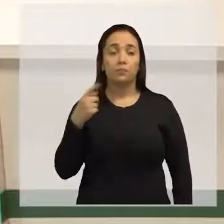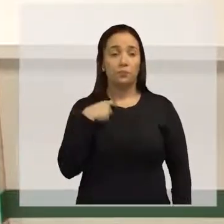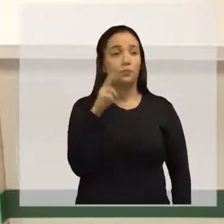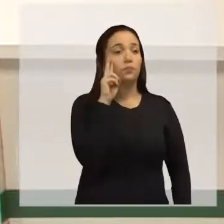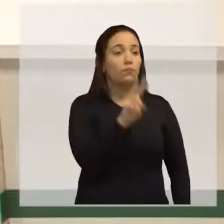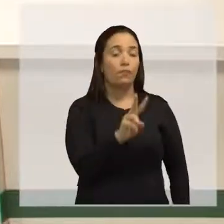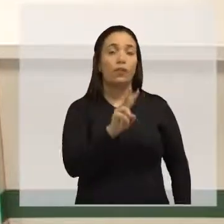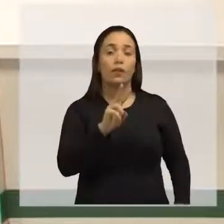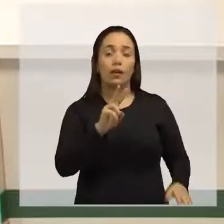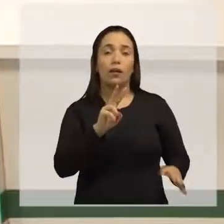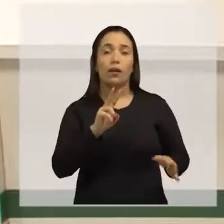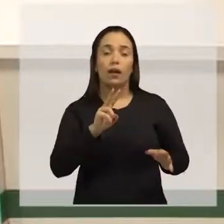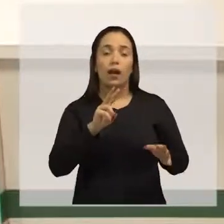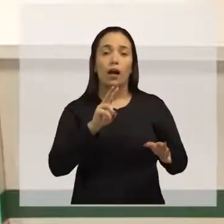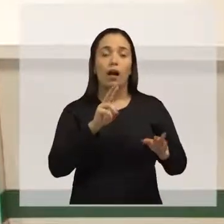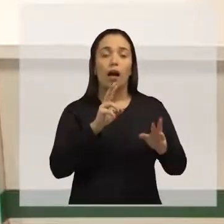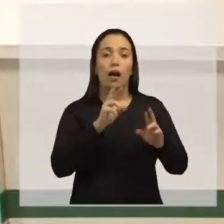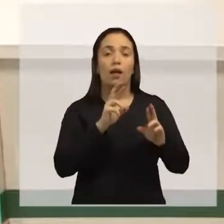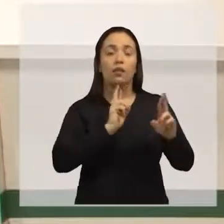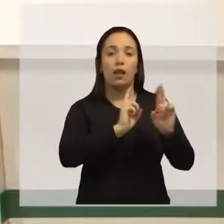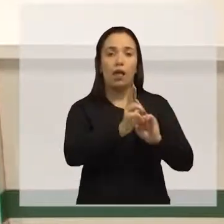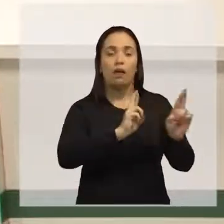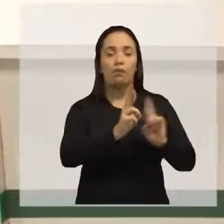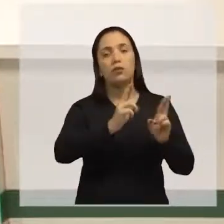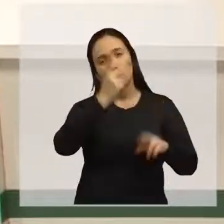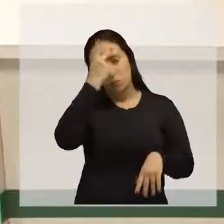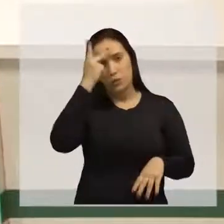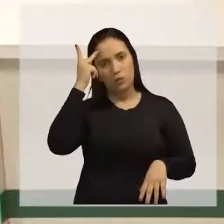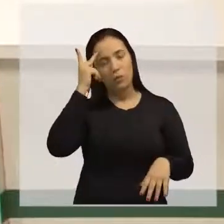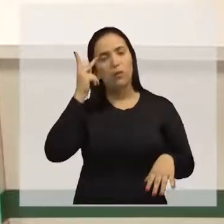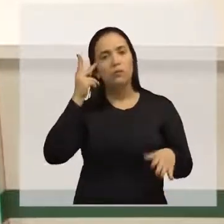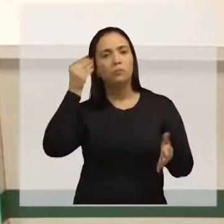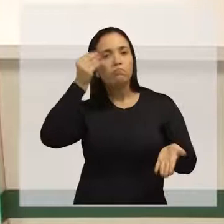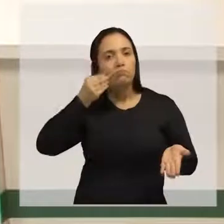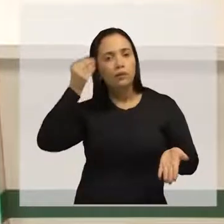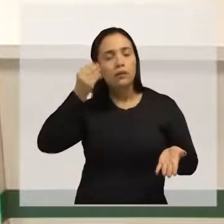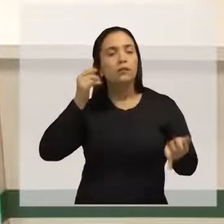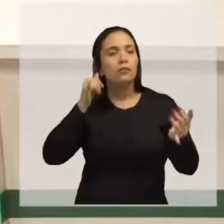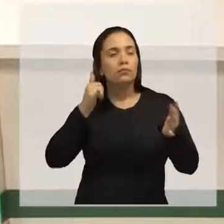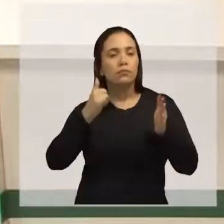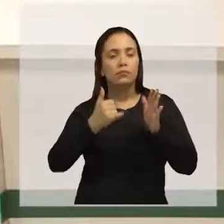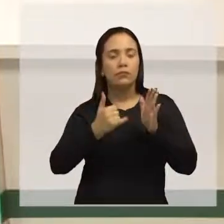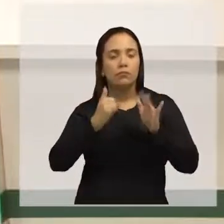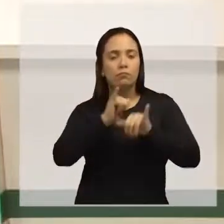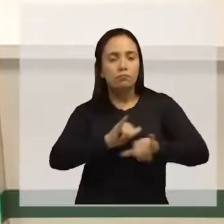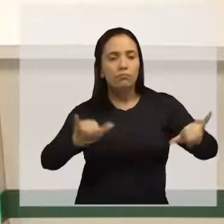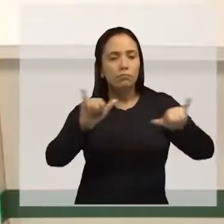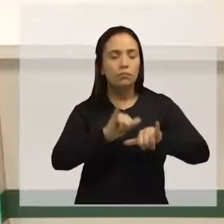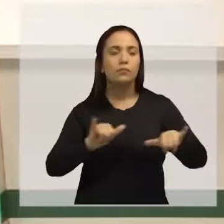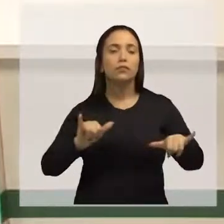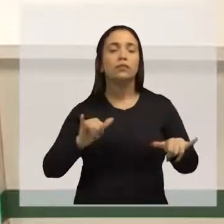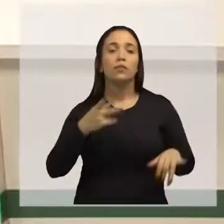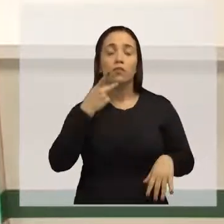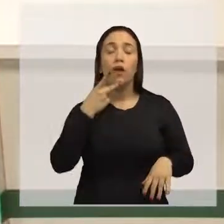reportagem aí, e alguns comentários de alguns sociólogos, tem coisas que eles não conseguiram entender. Primeiro,